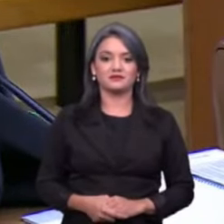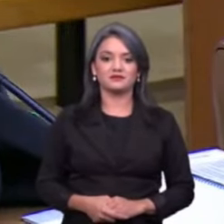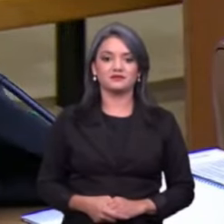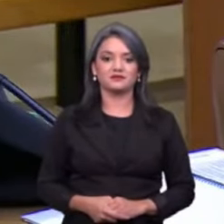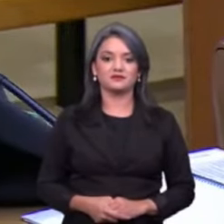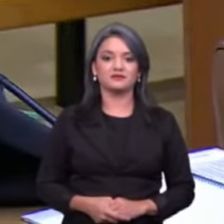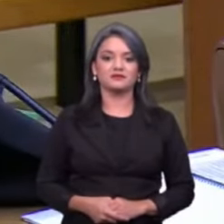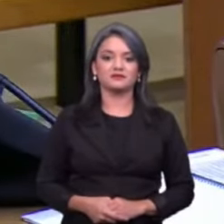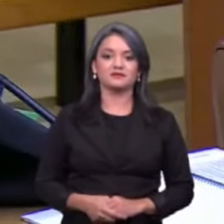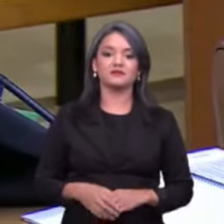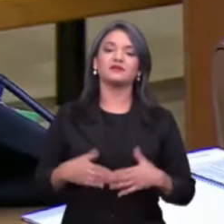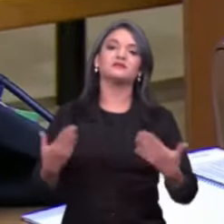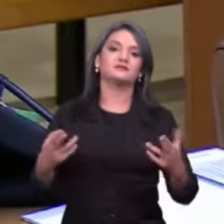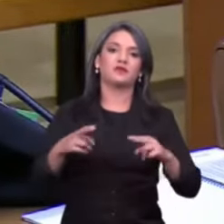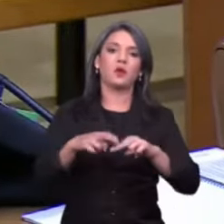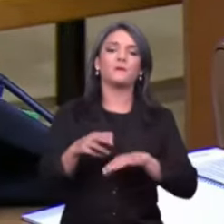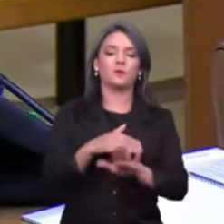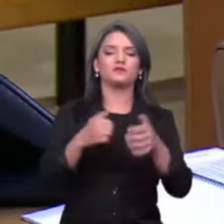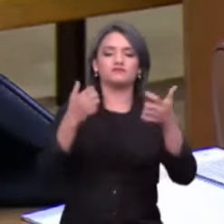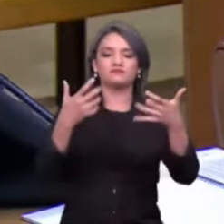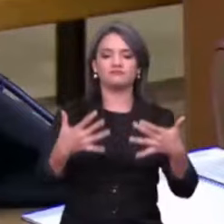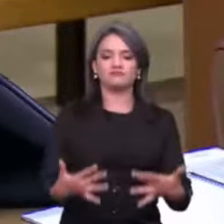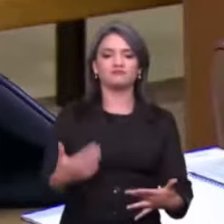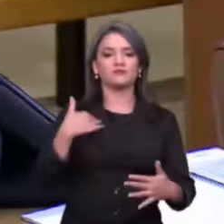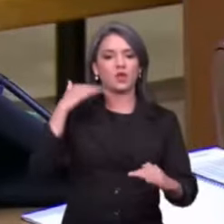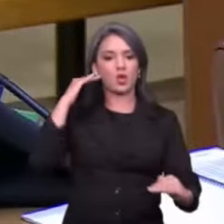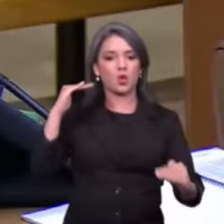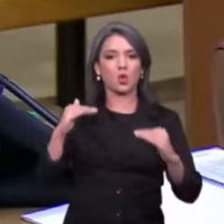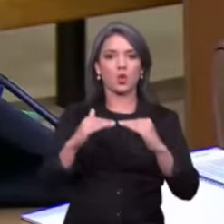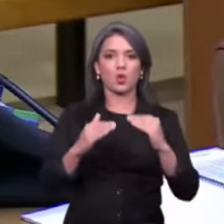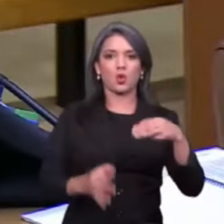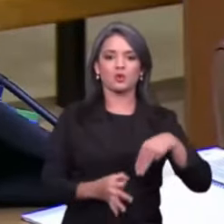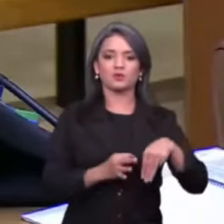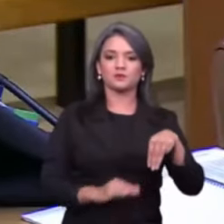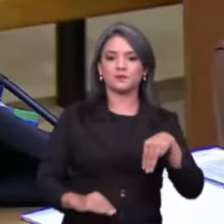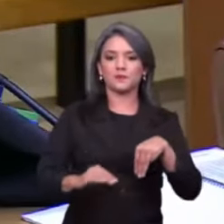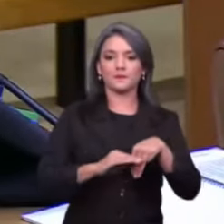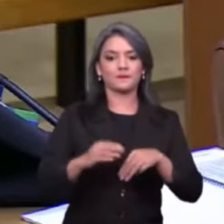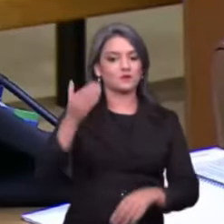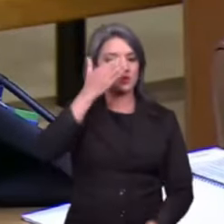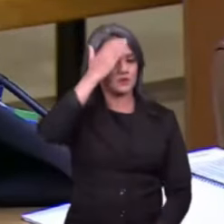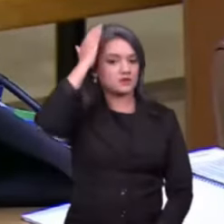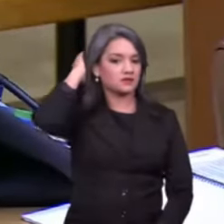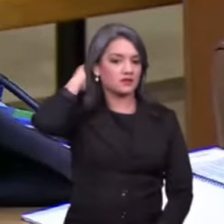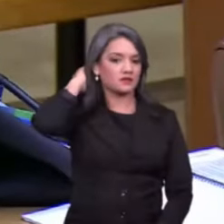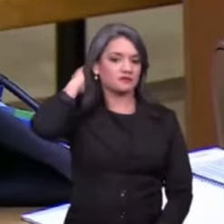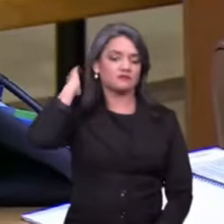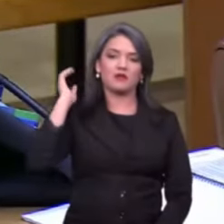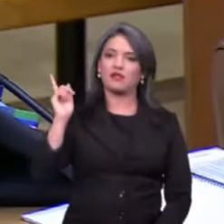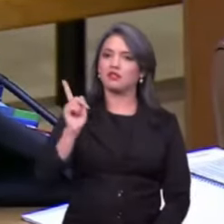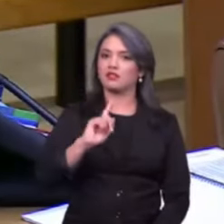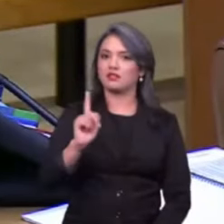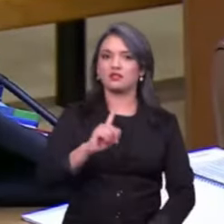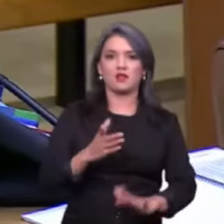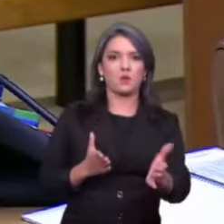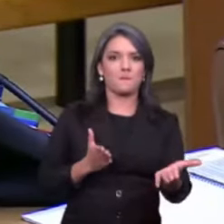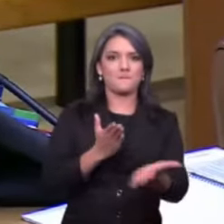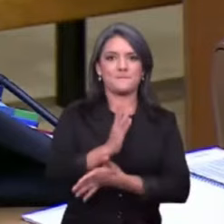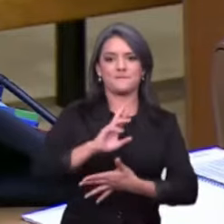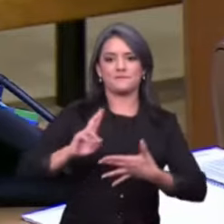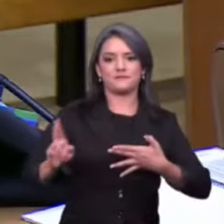Ante o exposto, acompanho o eminente ministro Cristiano Zanin para negar provimento ao recurso